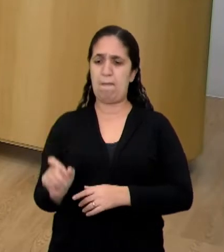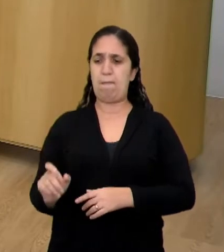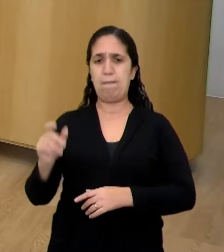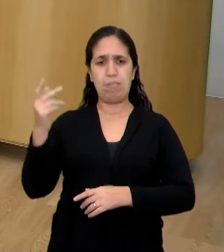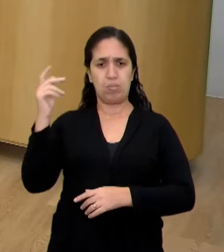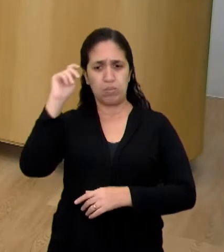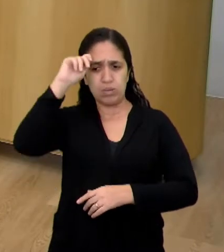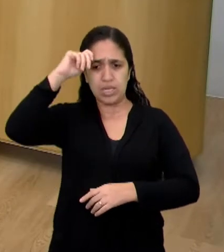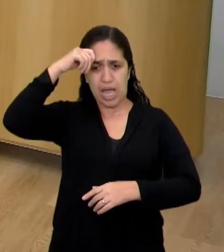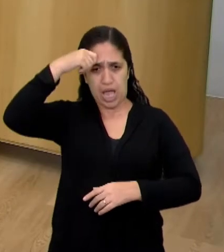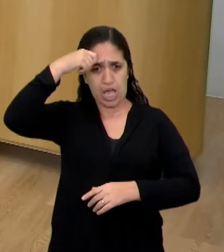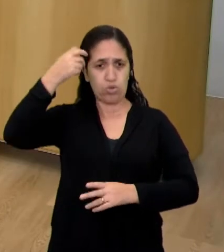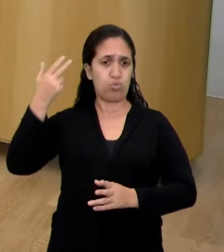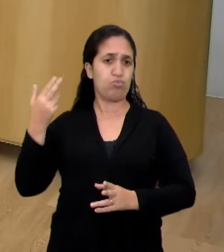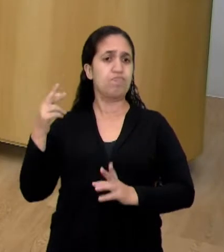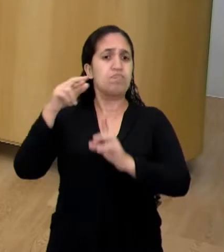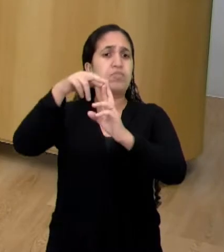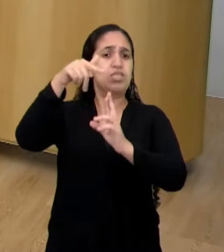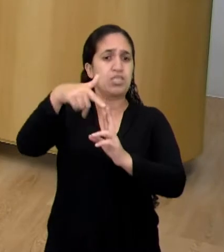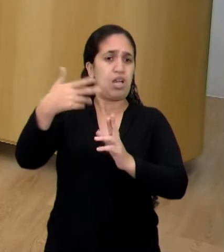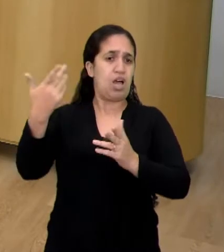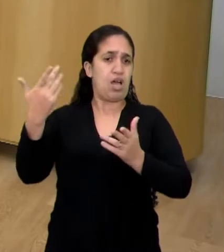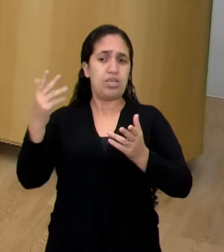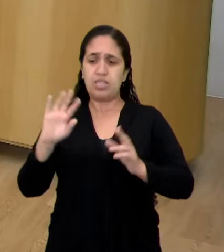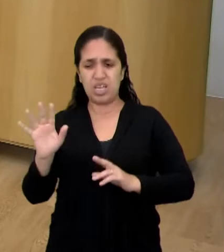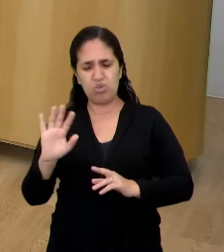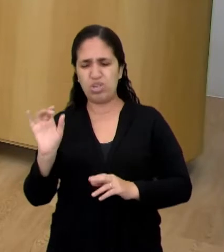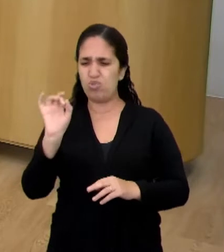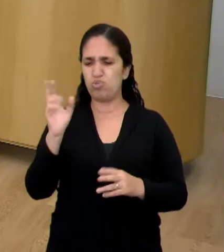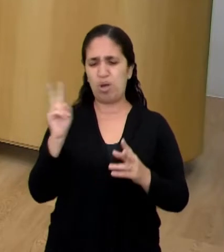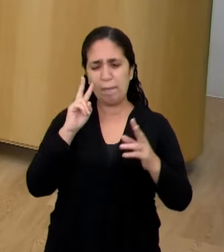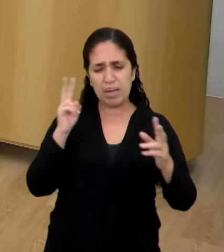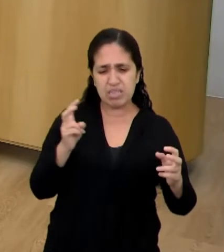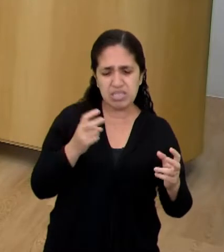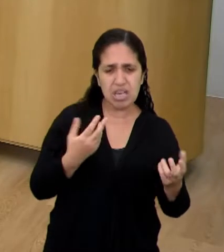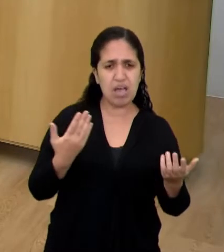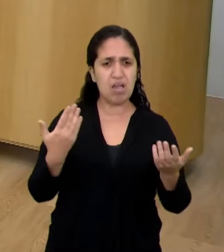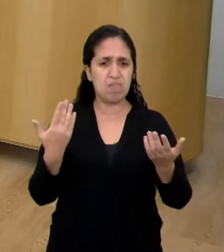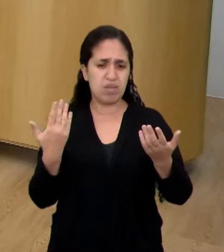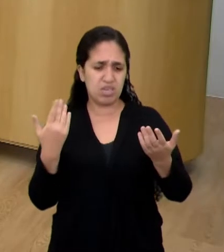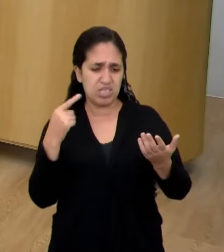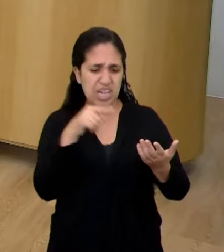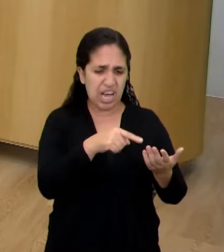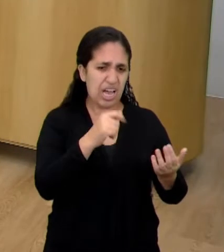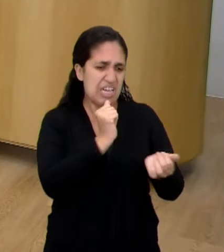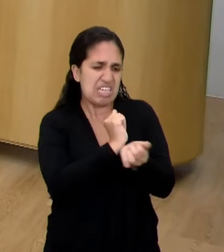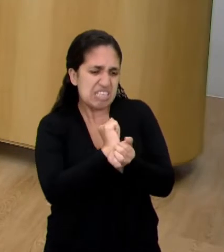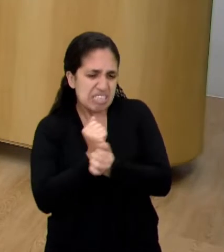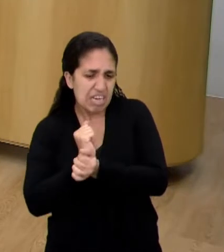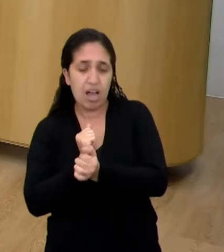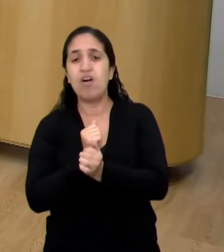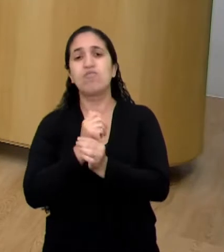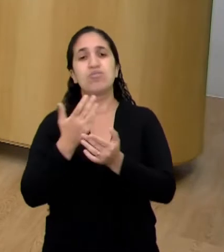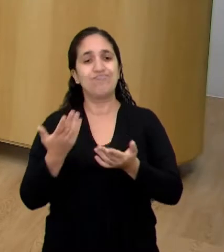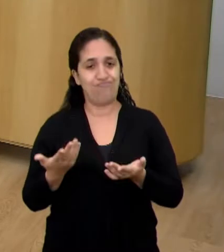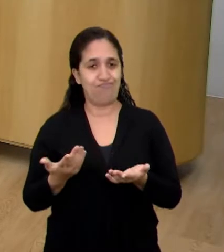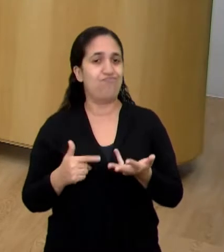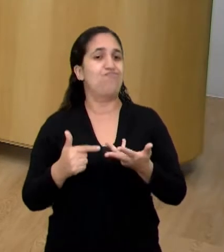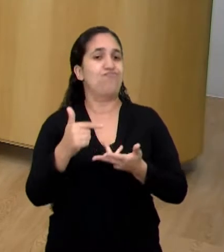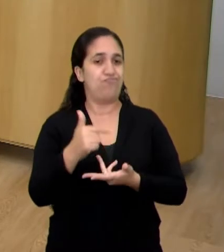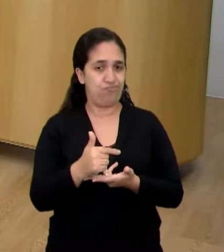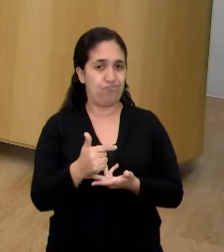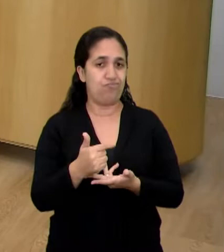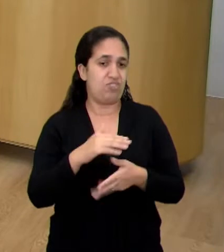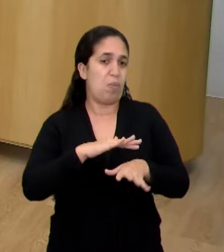uma novela. Você só vê na parte como escravizado, muito estereotipado, né? Muito estereotipado. Então, nesse contexto é interessante Aí a gente você pensar. olha pra TV e você